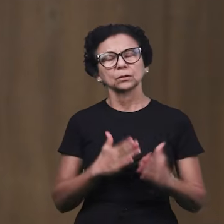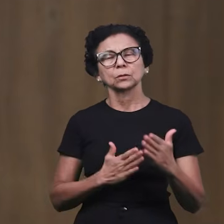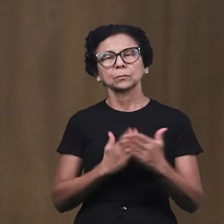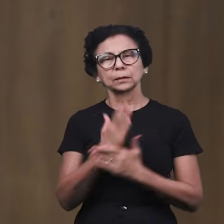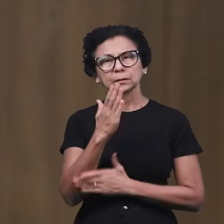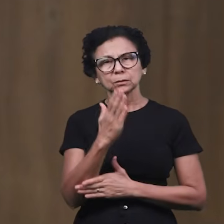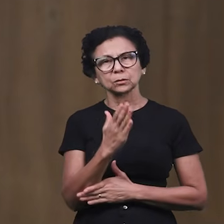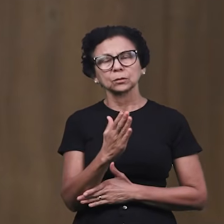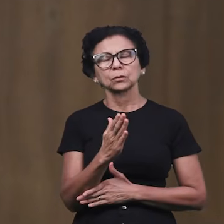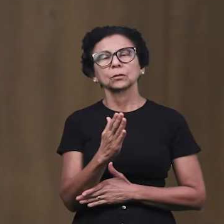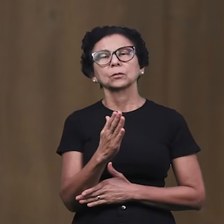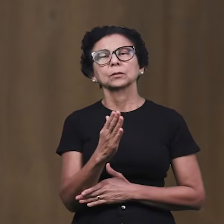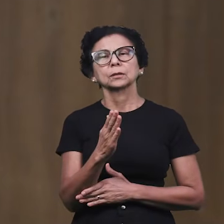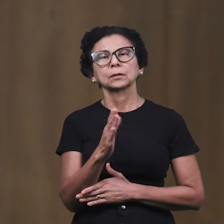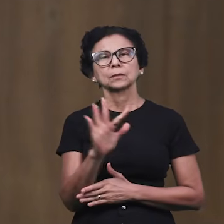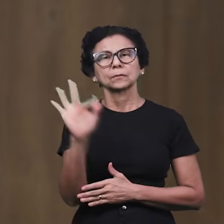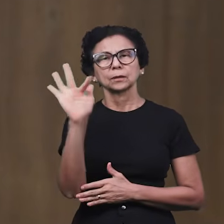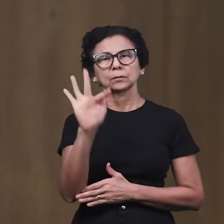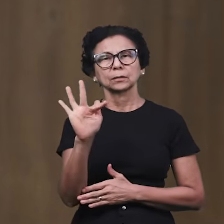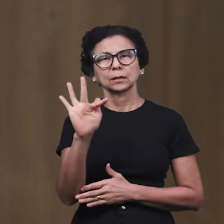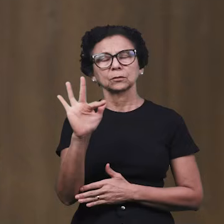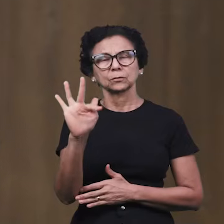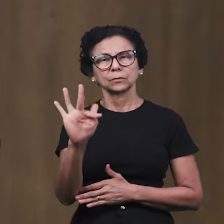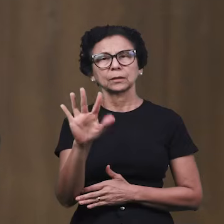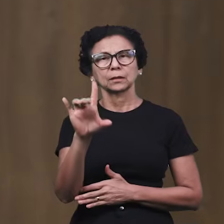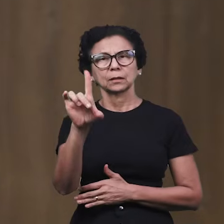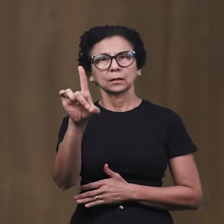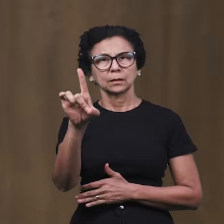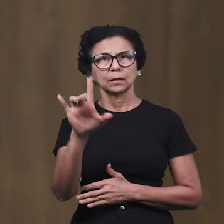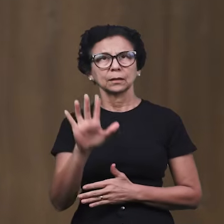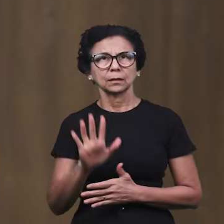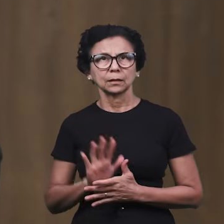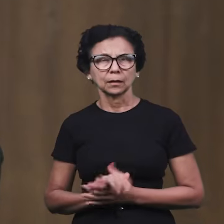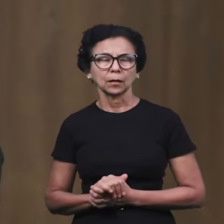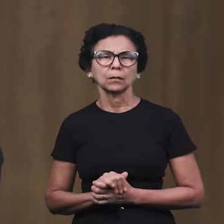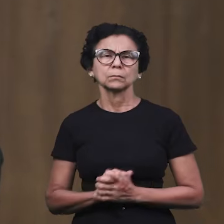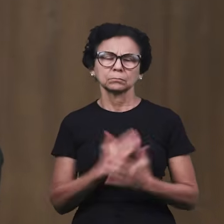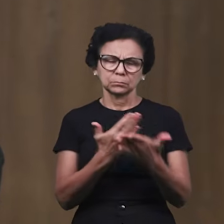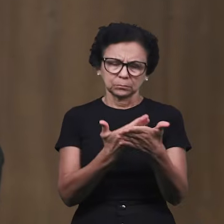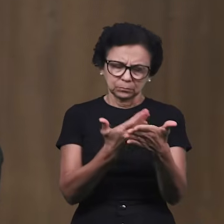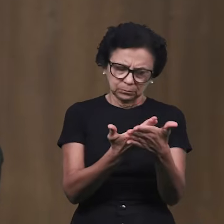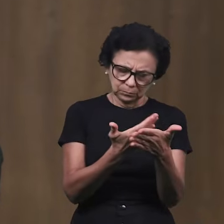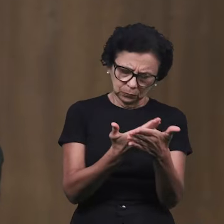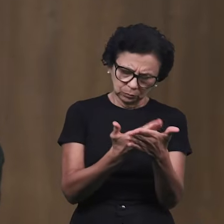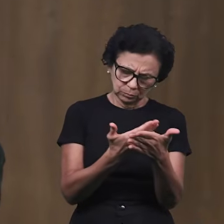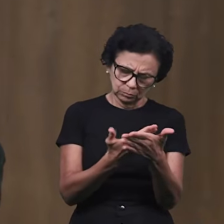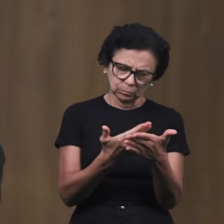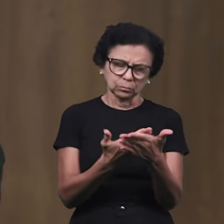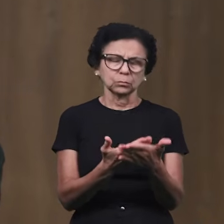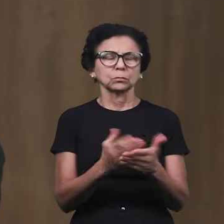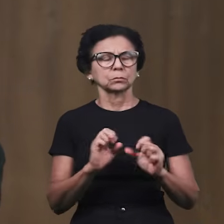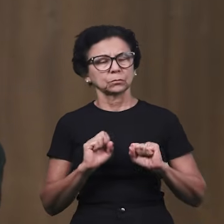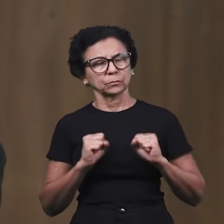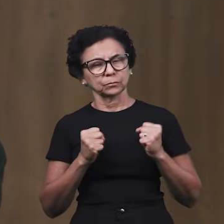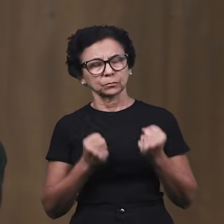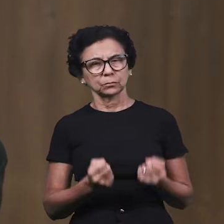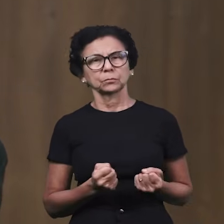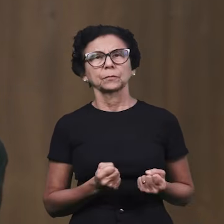numa faculdade, numa universidade federal, e se voltou para os estudos, foi se dedicar